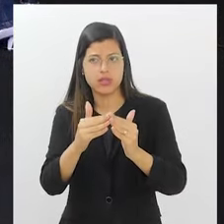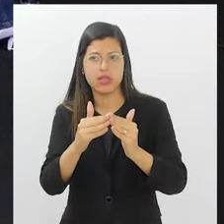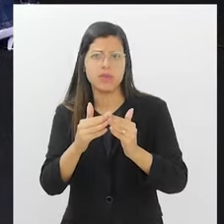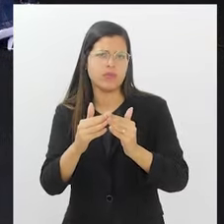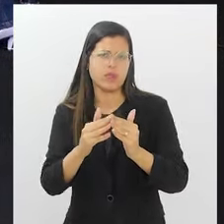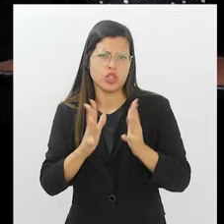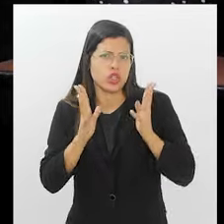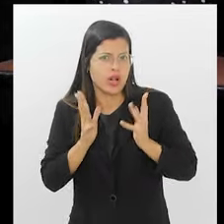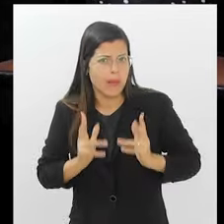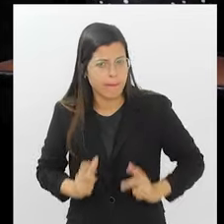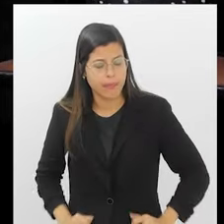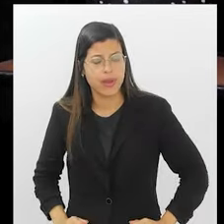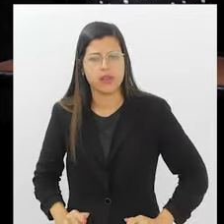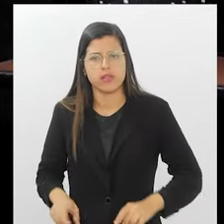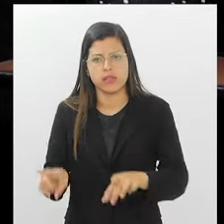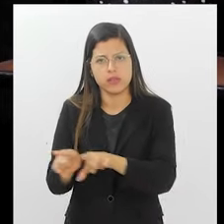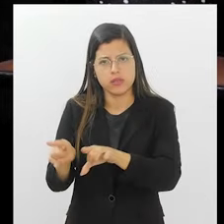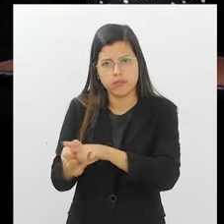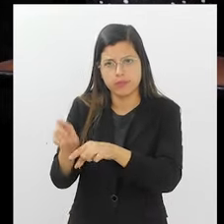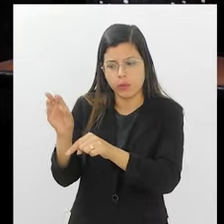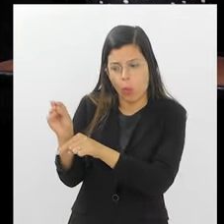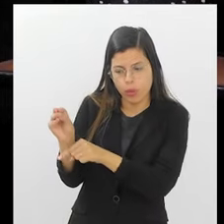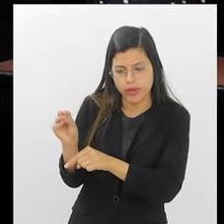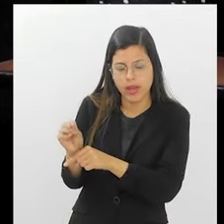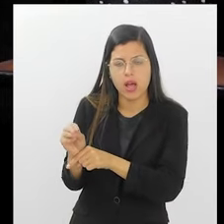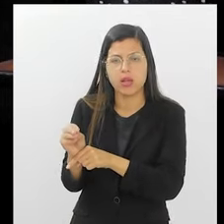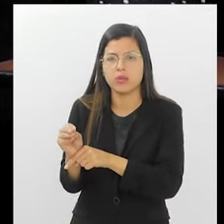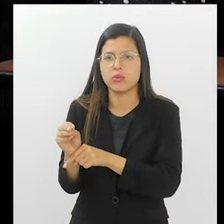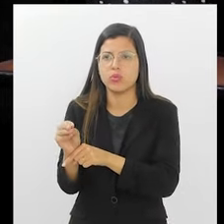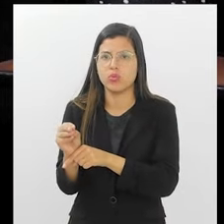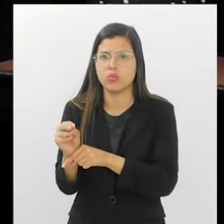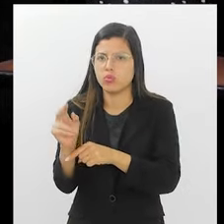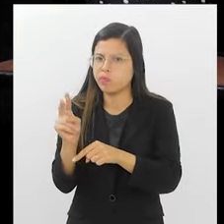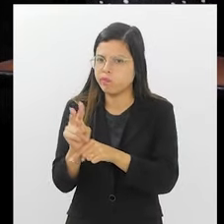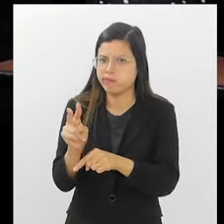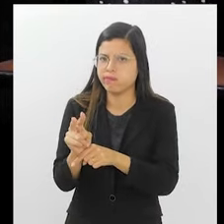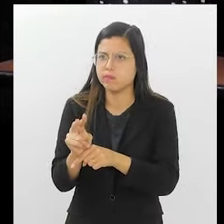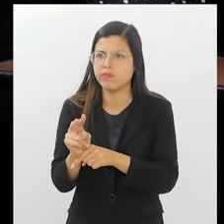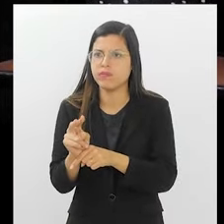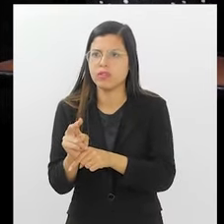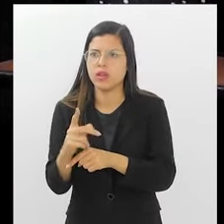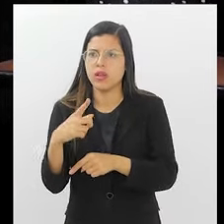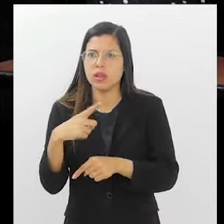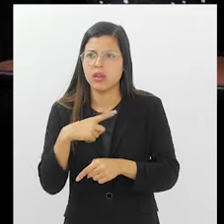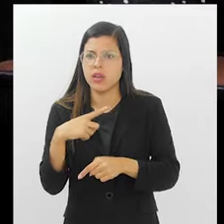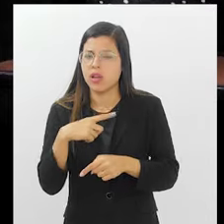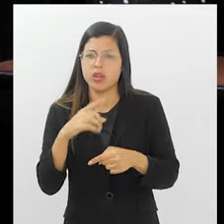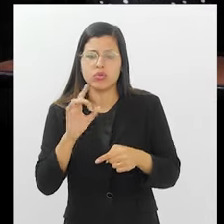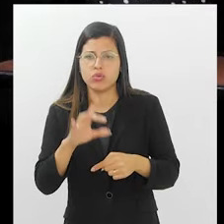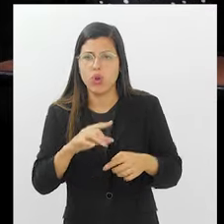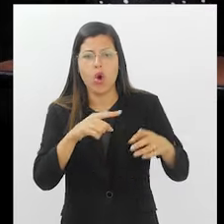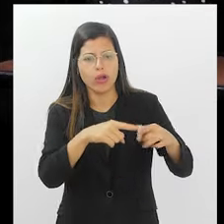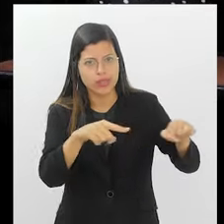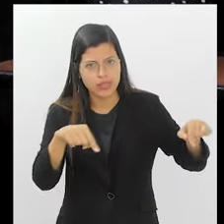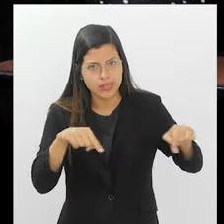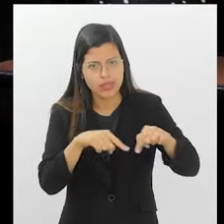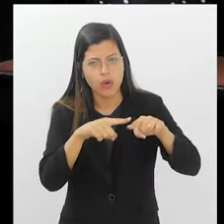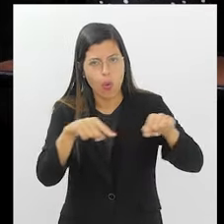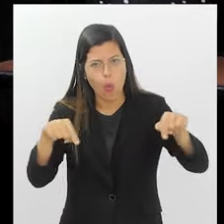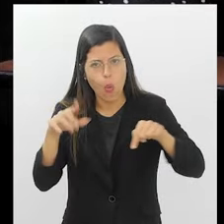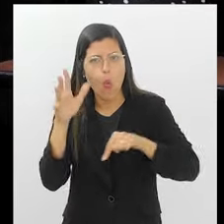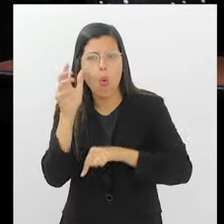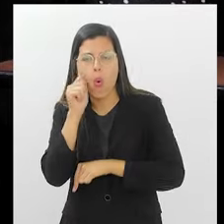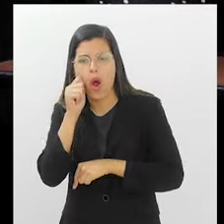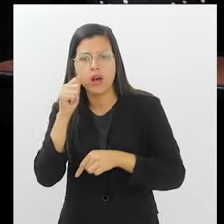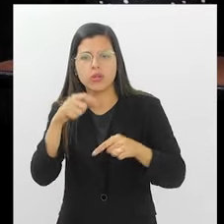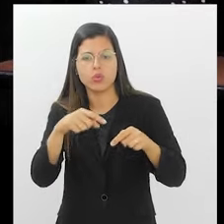tá certo? Tanto as questões de higiene, como as questões de cuidado, como as questões de... Nós temos sala, quarto, banheiro e cozinha. Então, tudo